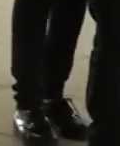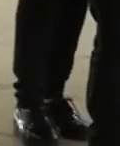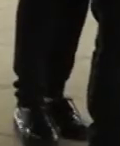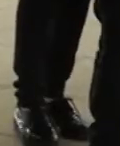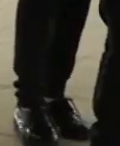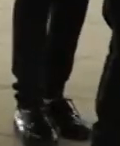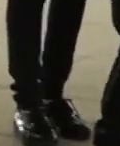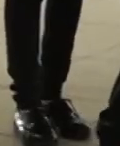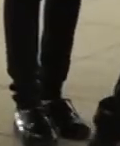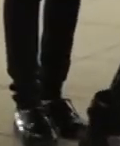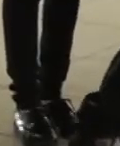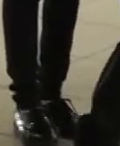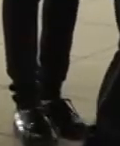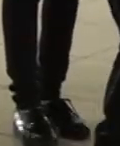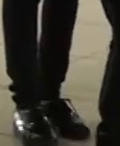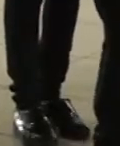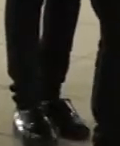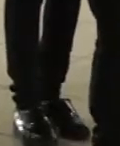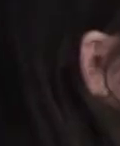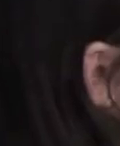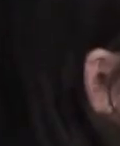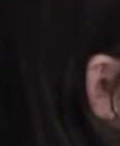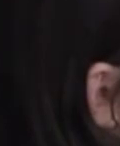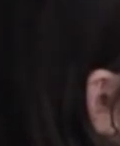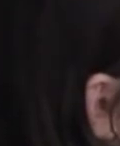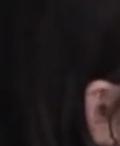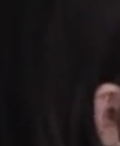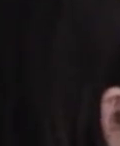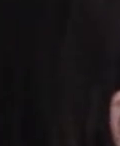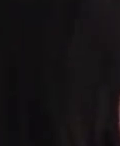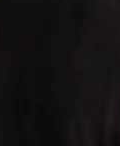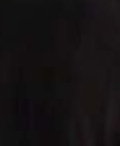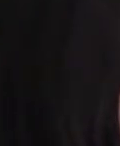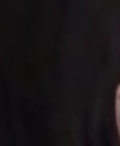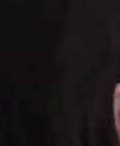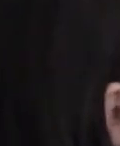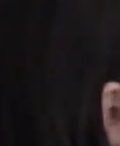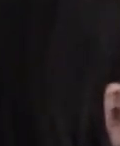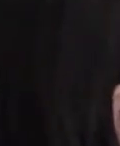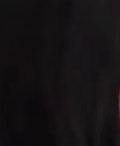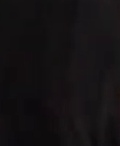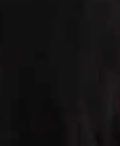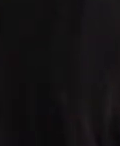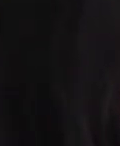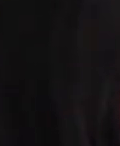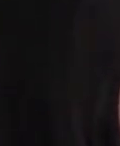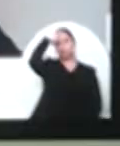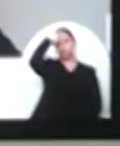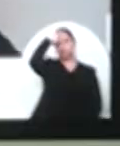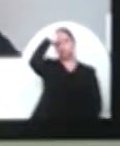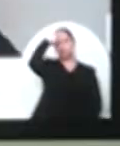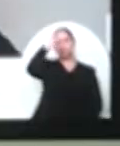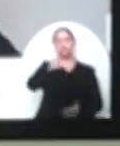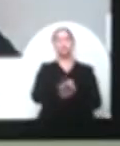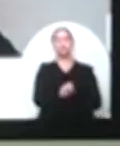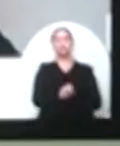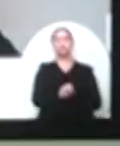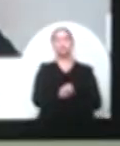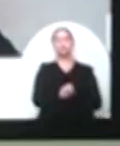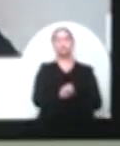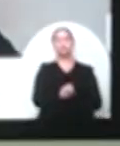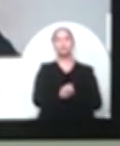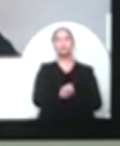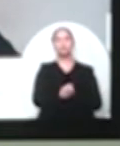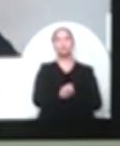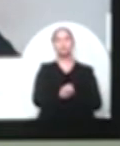de debater os principais problemas relativos à segurança pública e esclarecer dúvidas. A partir